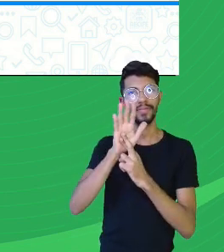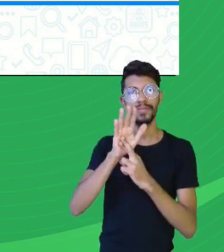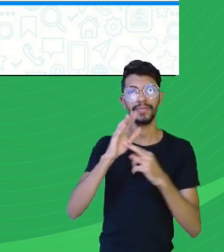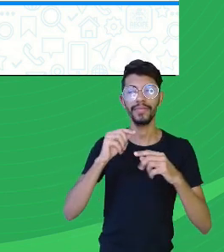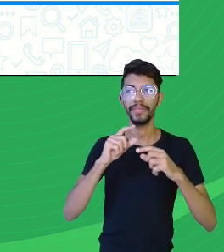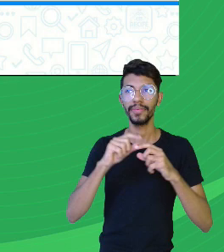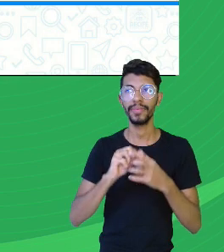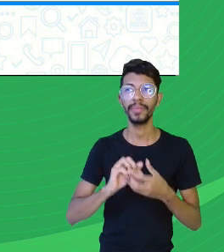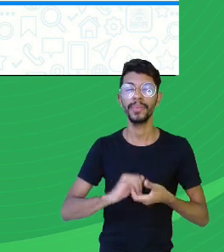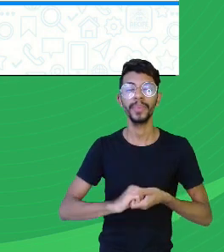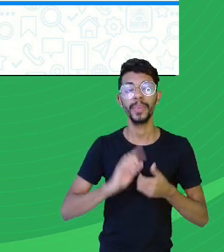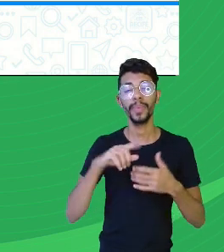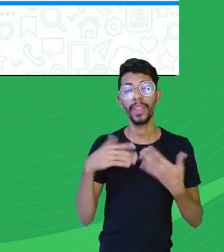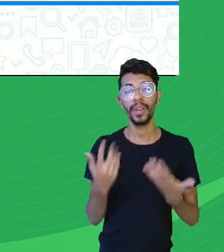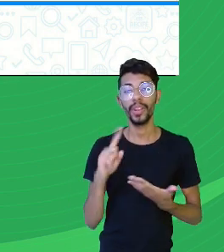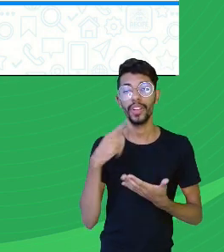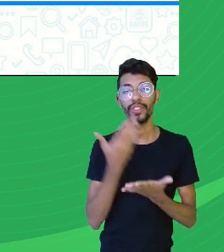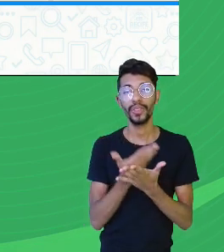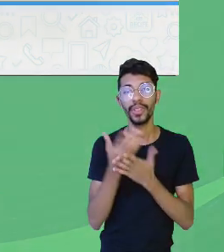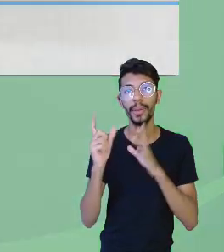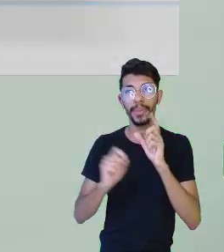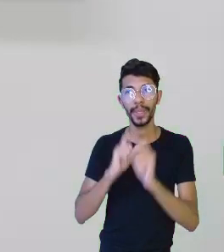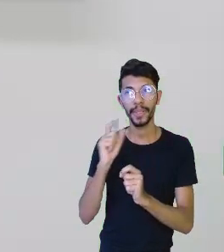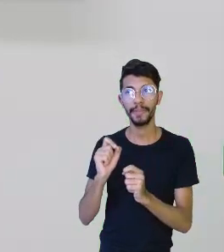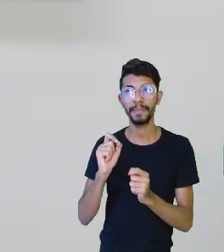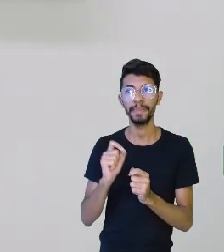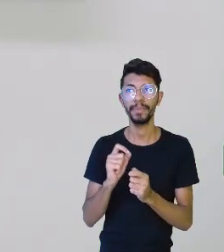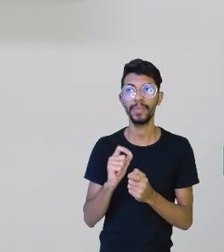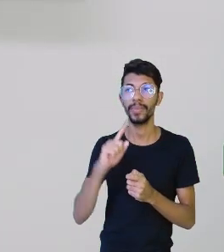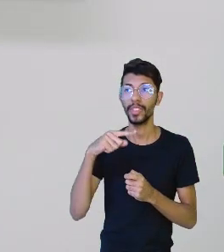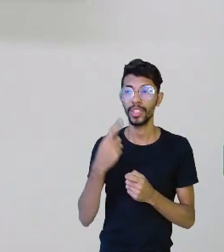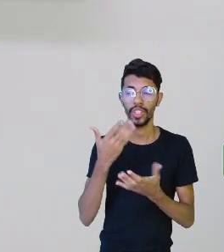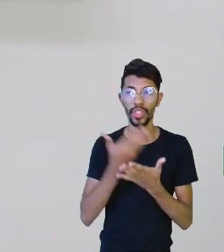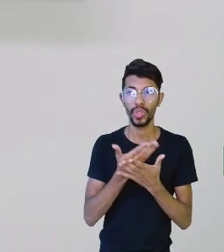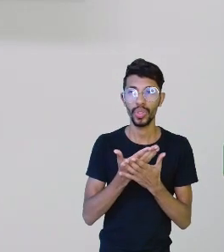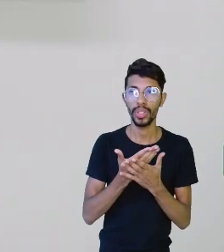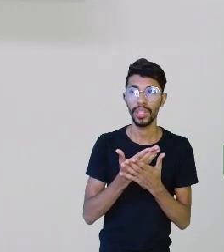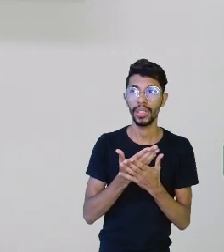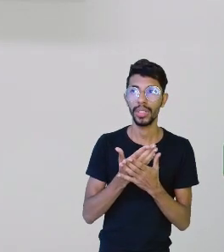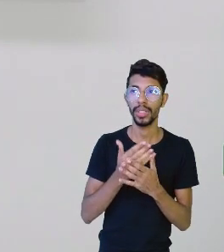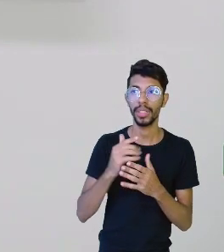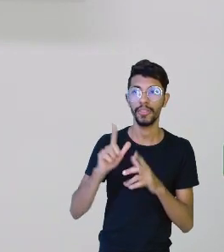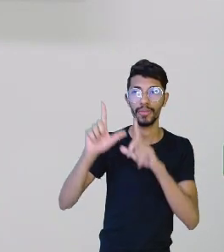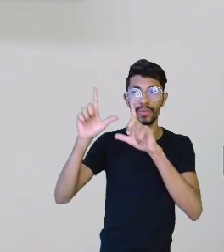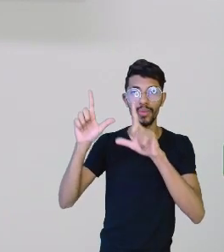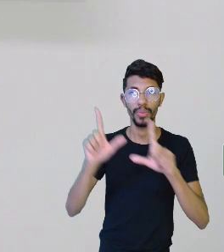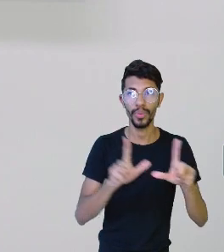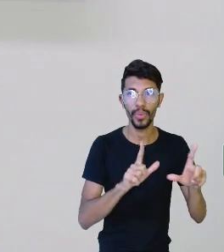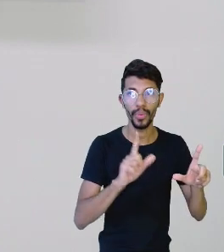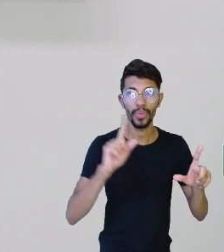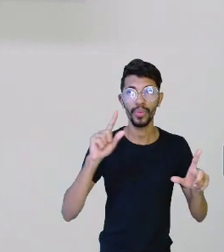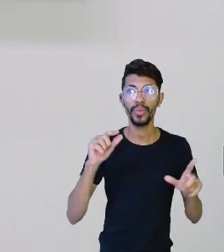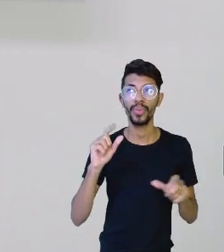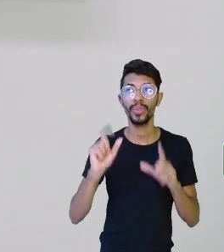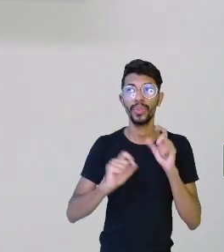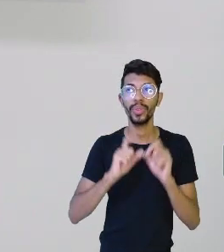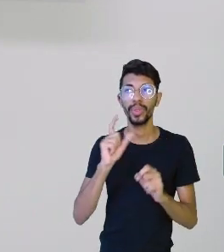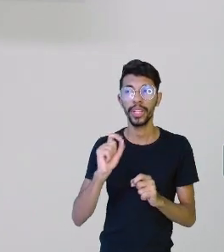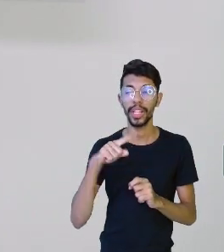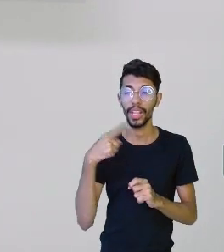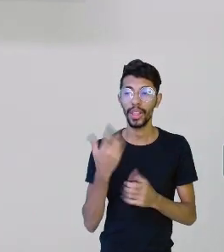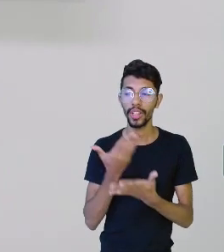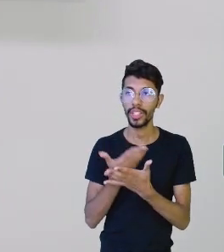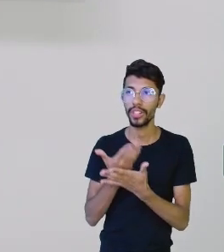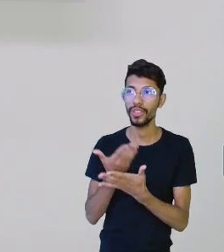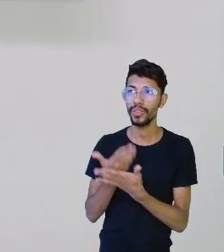vimos aí na multiplicação que trabalhamos na próxima tela. Vocês observam que nós